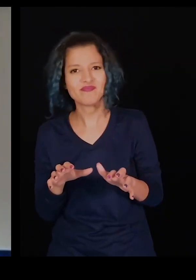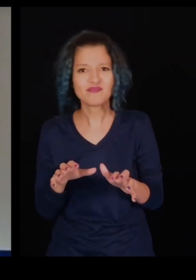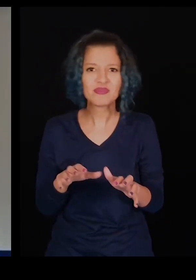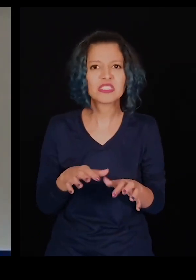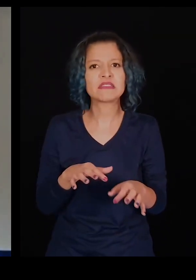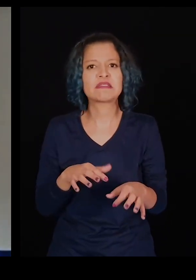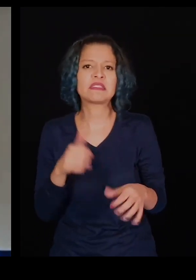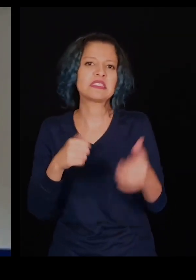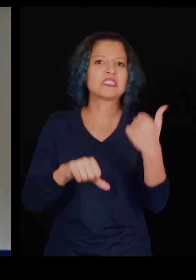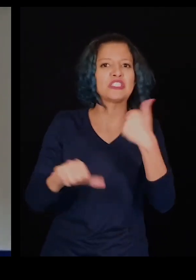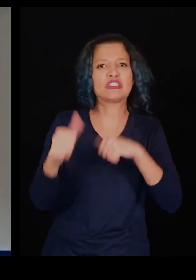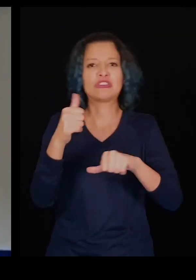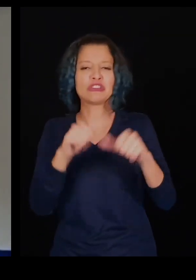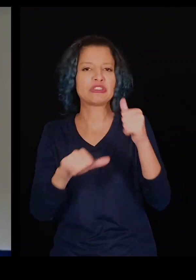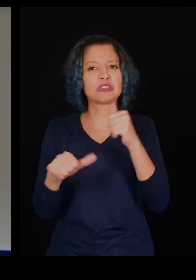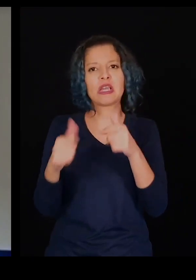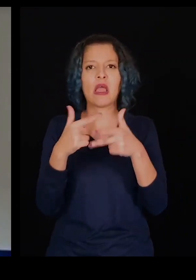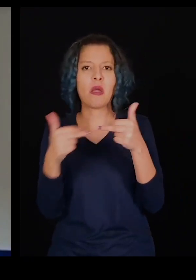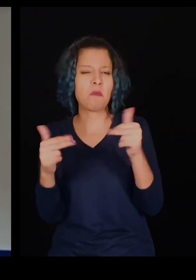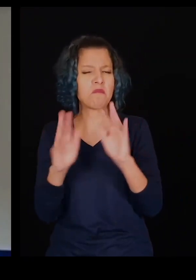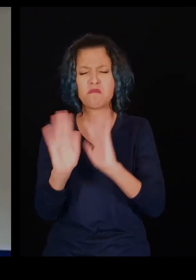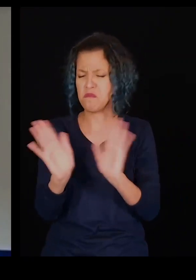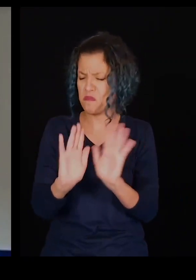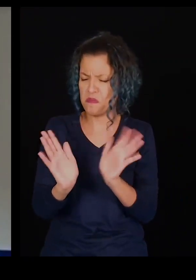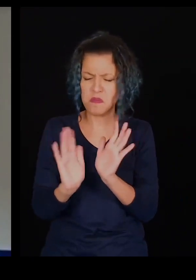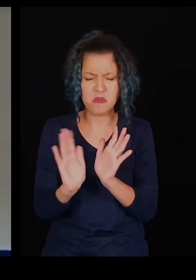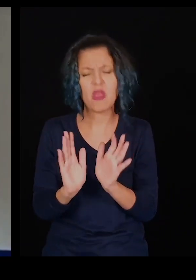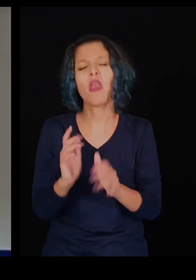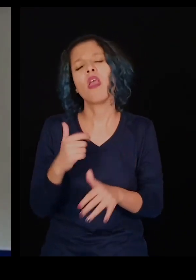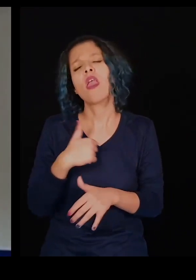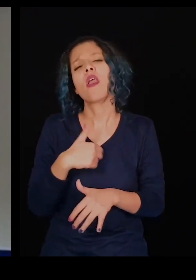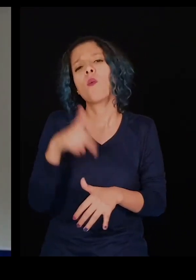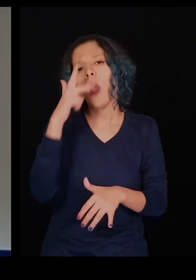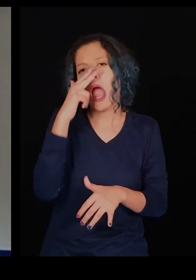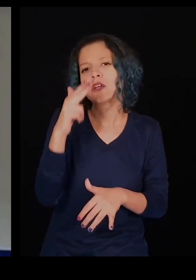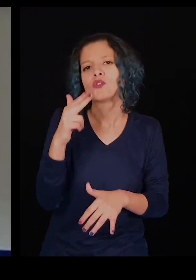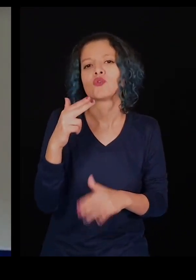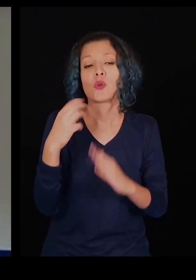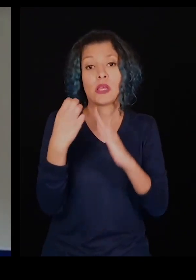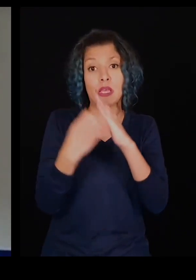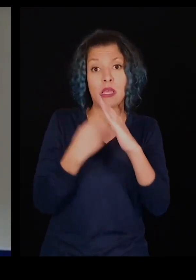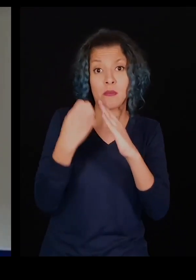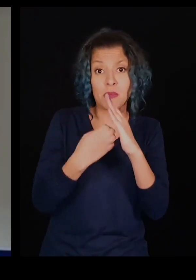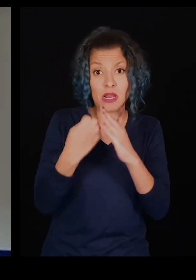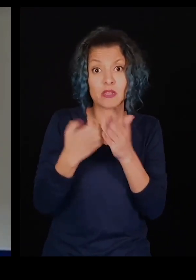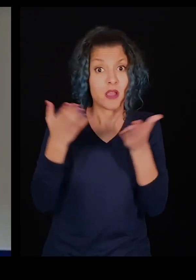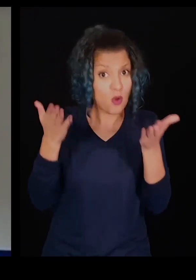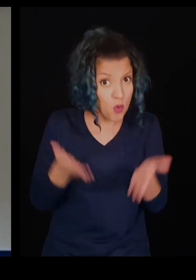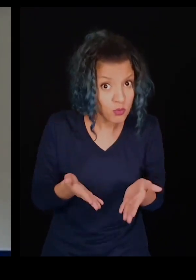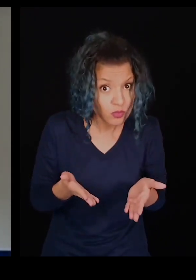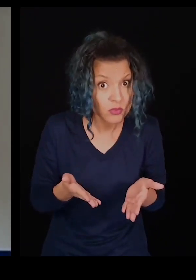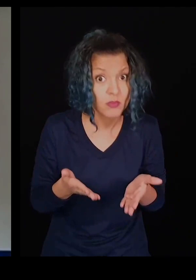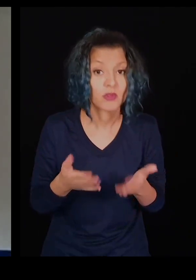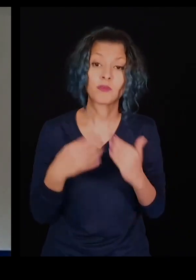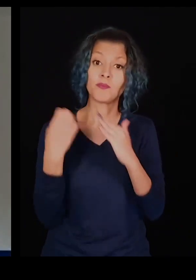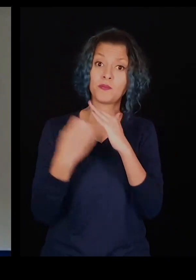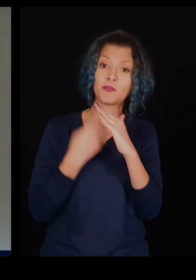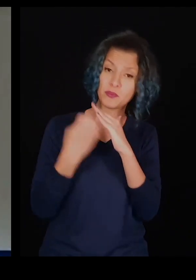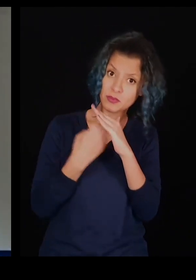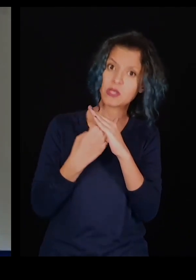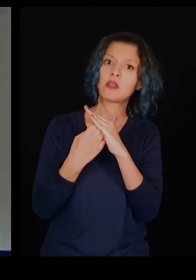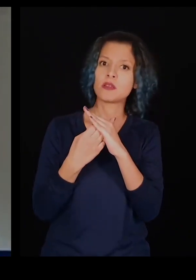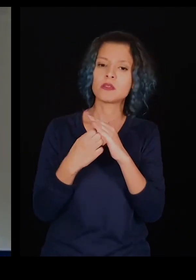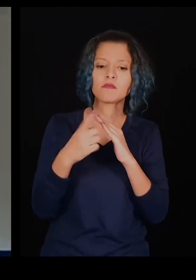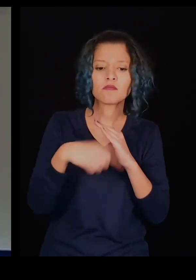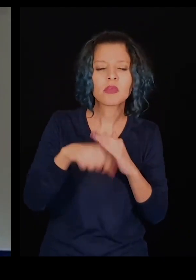alguma orientação, acho que as empresas contemporâneas, aquelas empresas que entendem que o seu papel